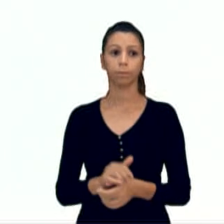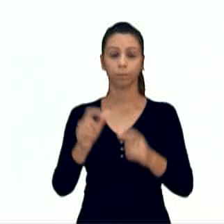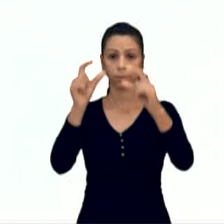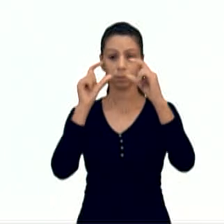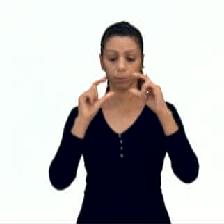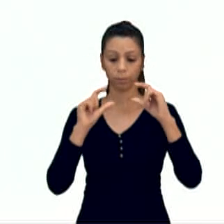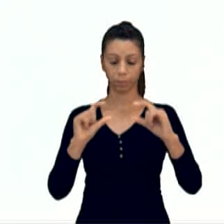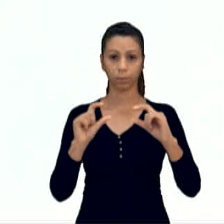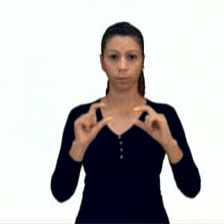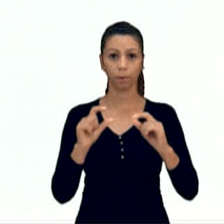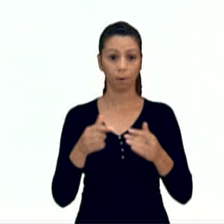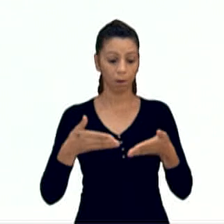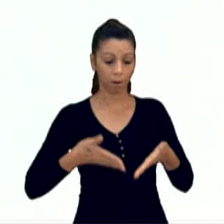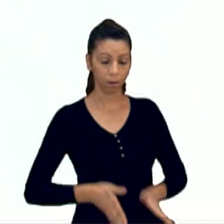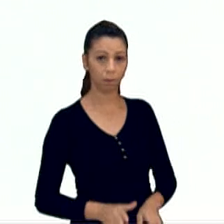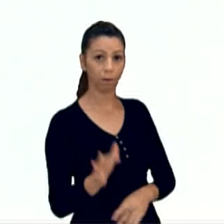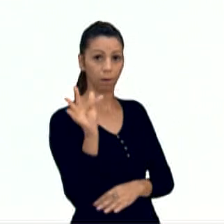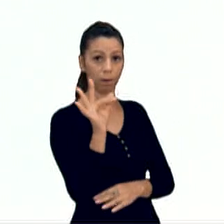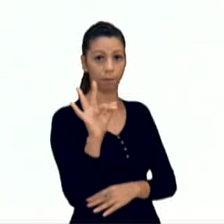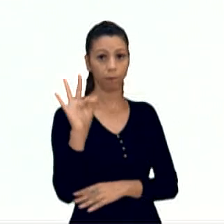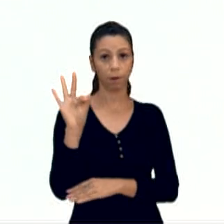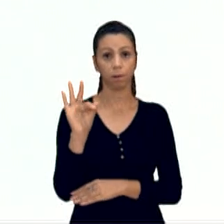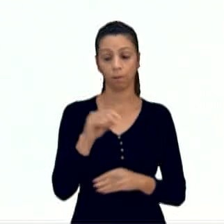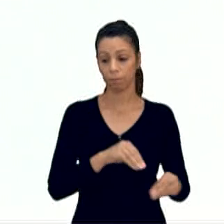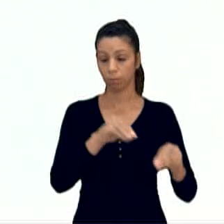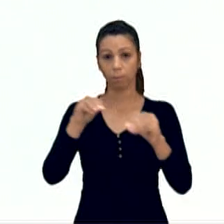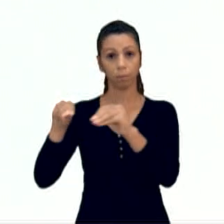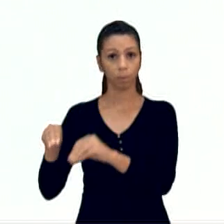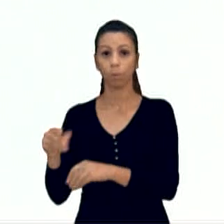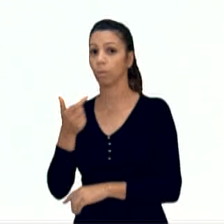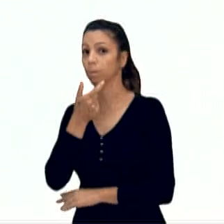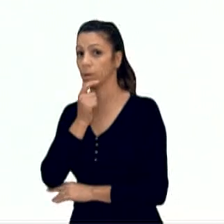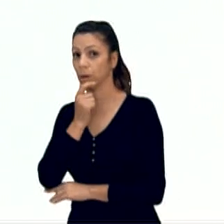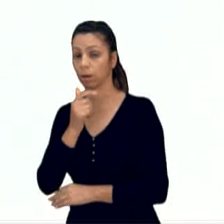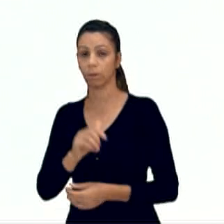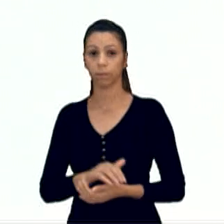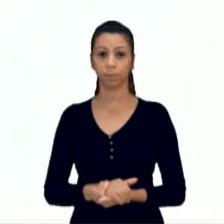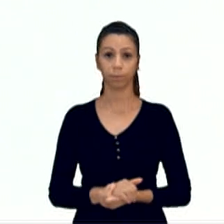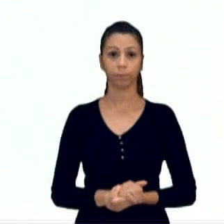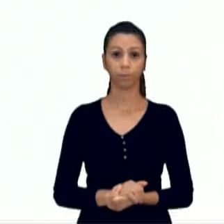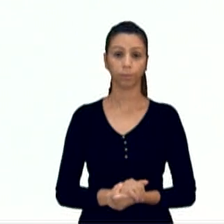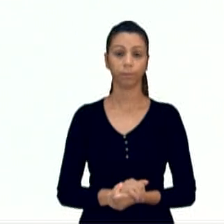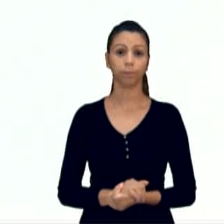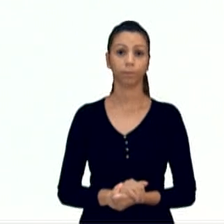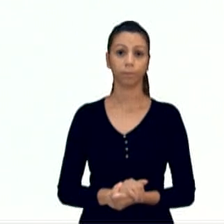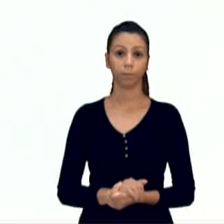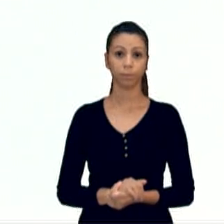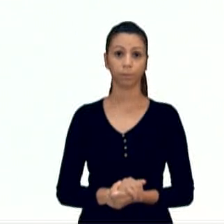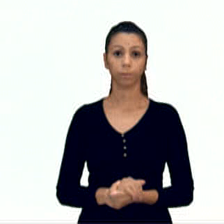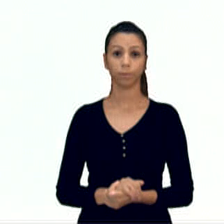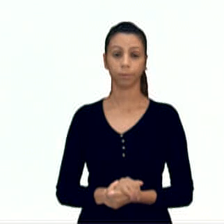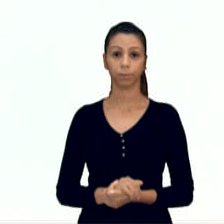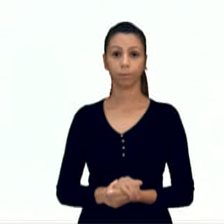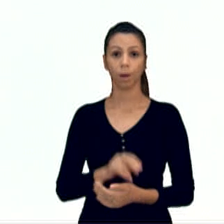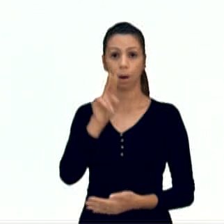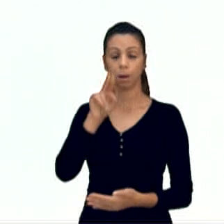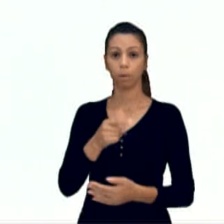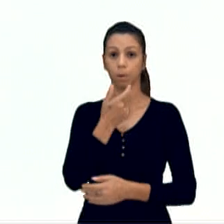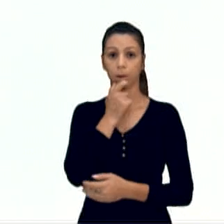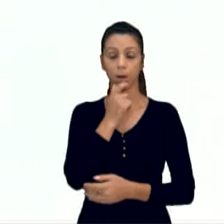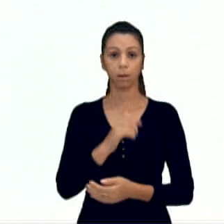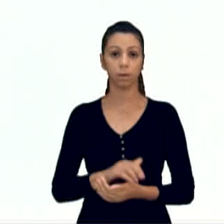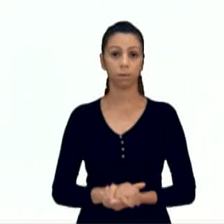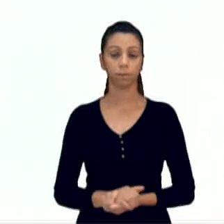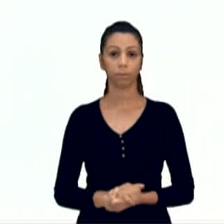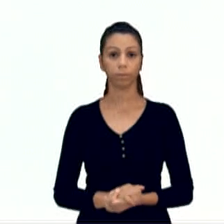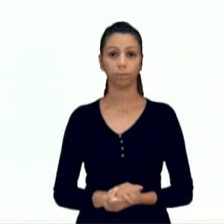que ela nasceu na França e depois mudou-se para a Inglaterra. She is famous for her participation in the Harry